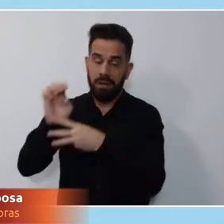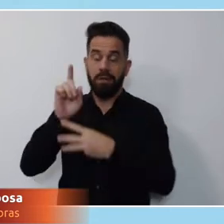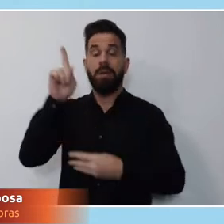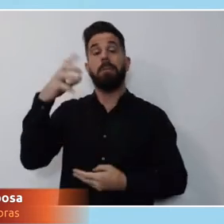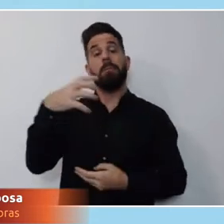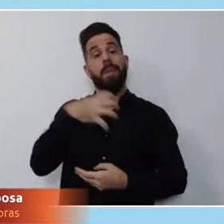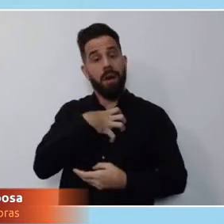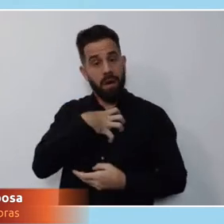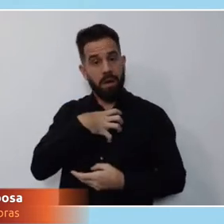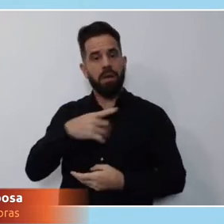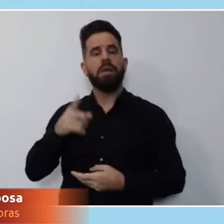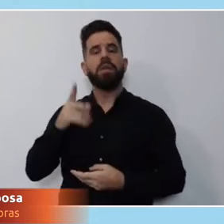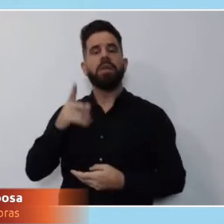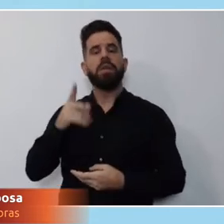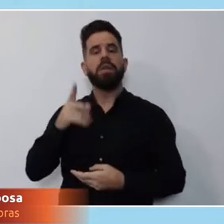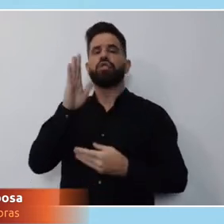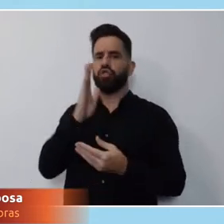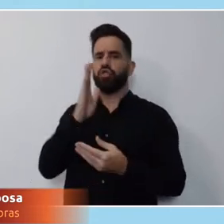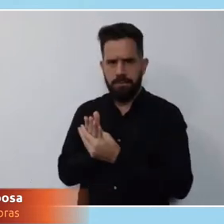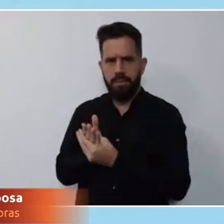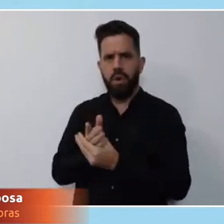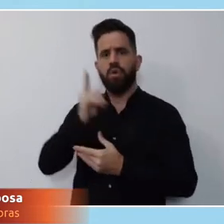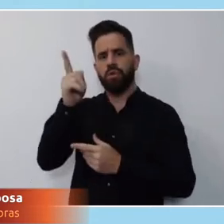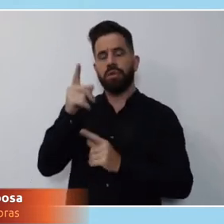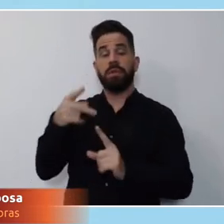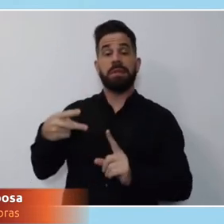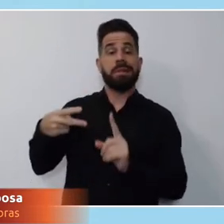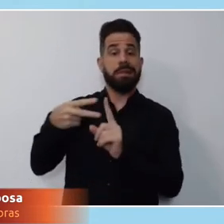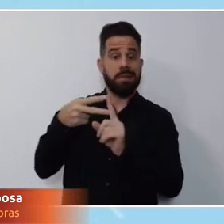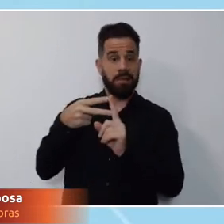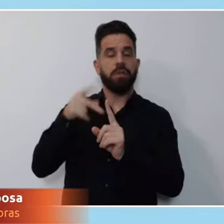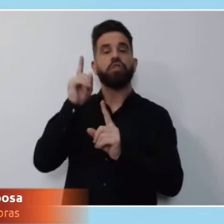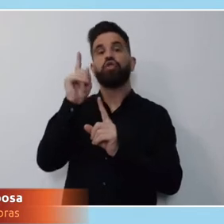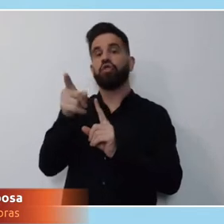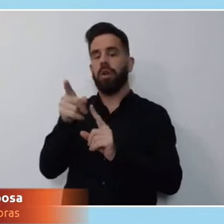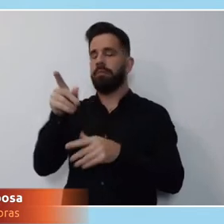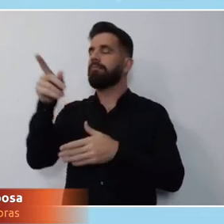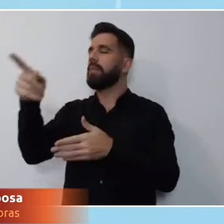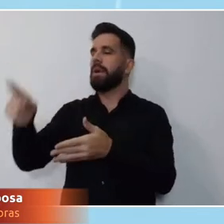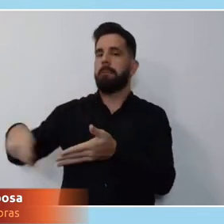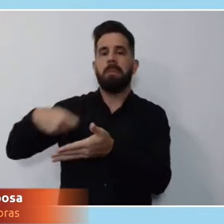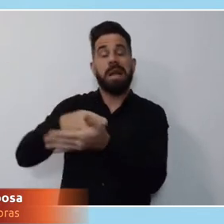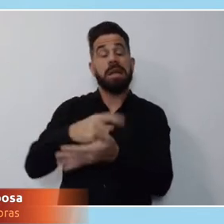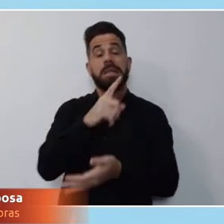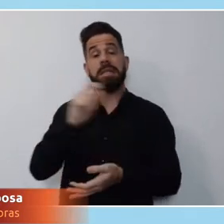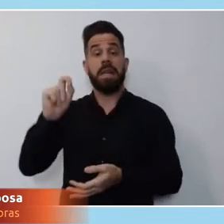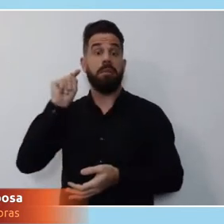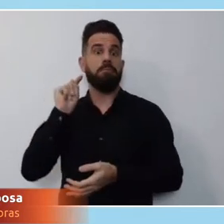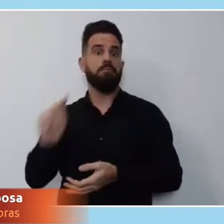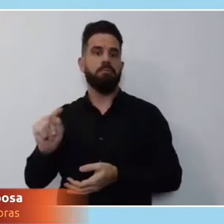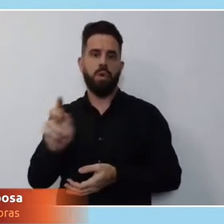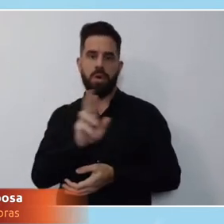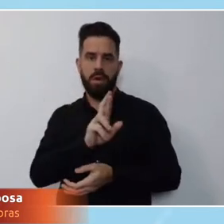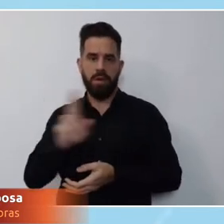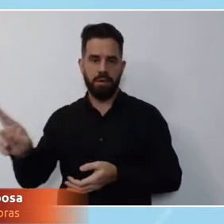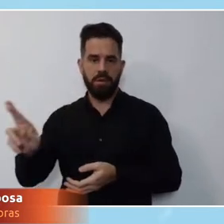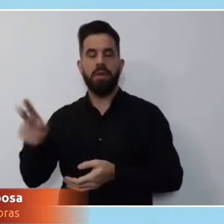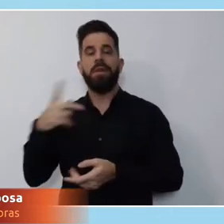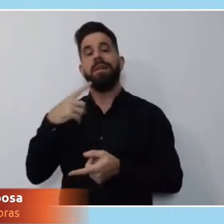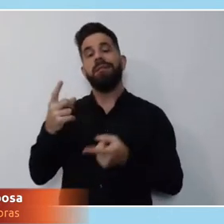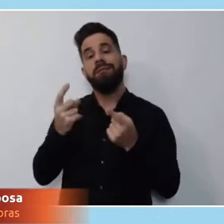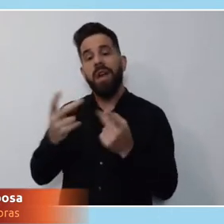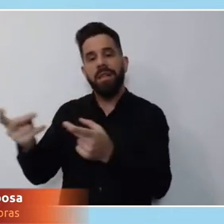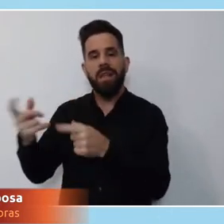foi condenada, em última instância, a pagar R$ 100 por vender morangos com